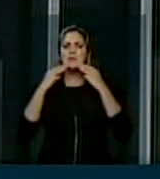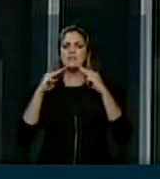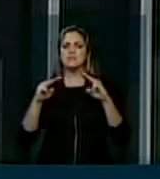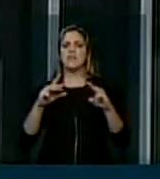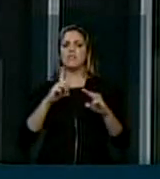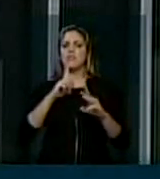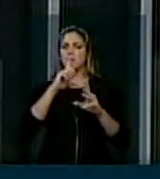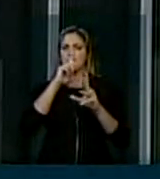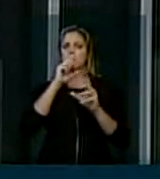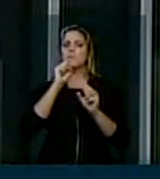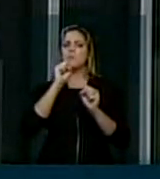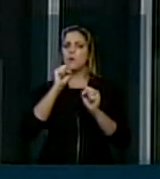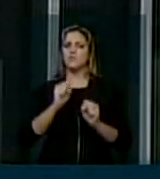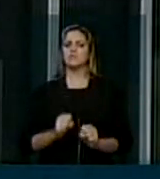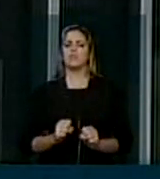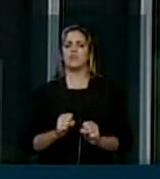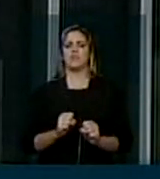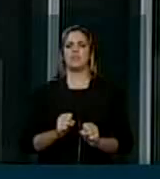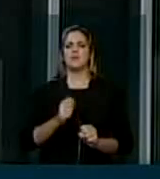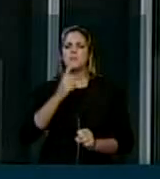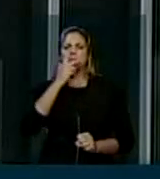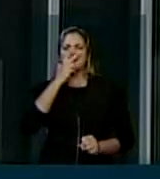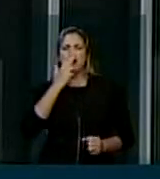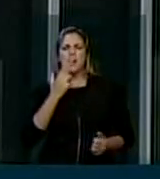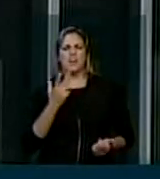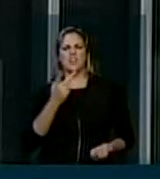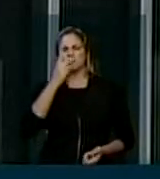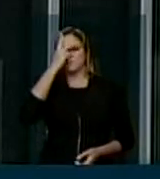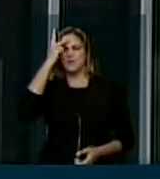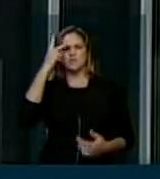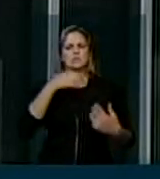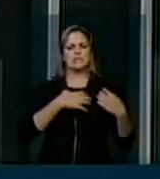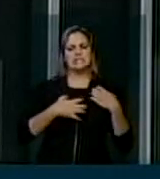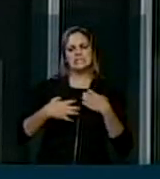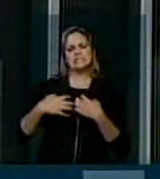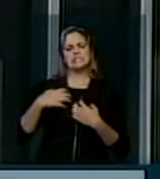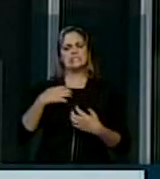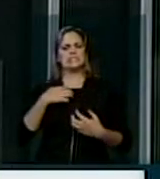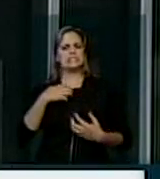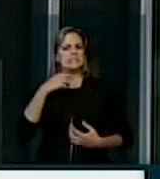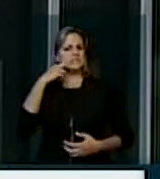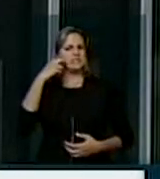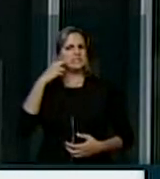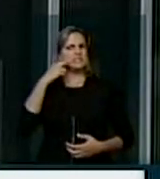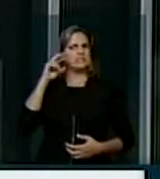poderosa, que parece incomodar, que parece constranger,